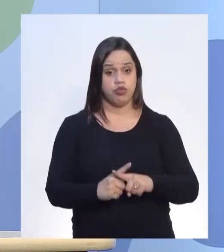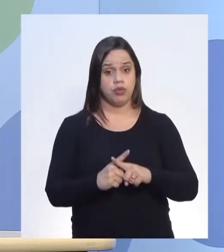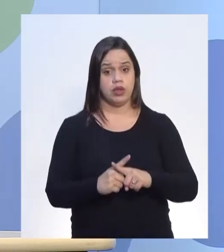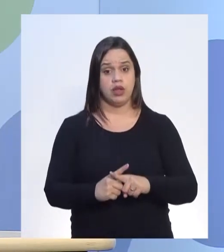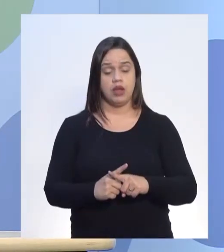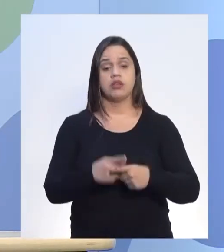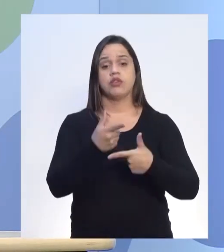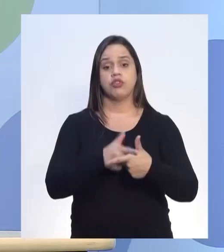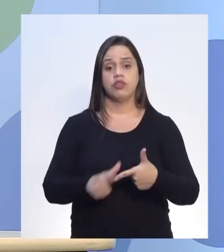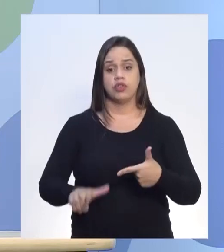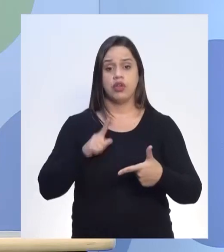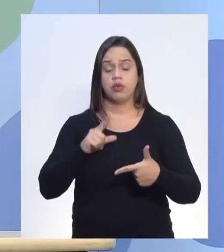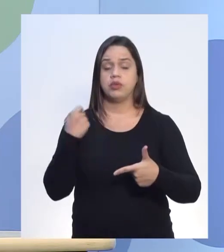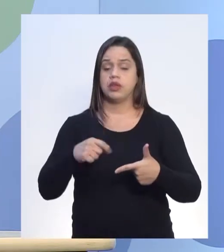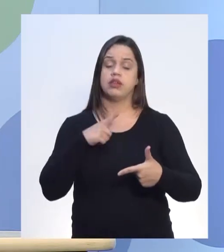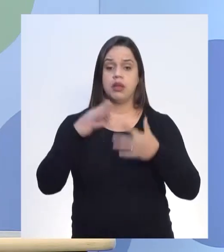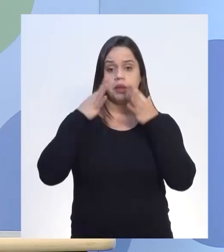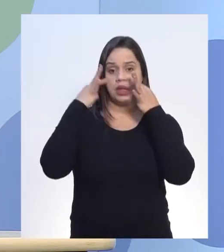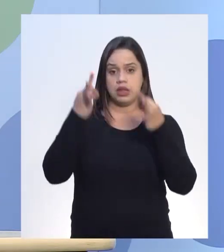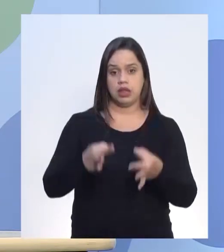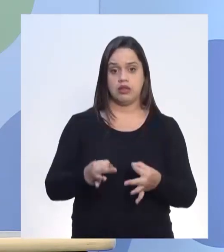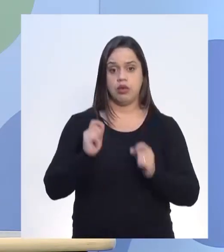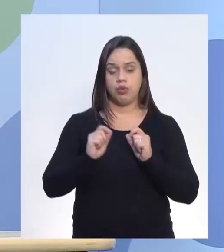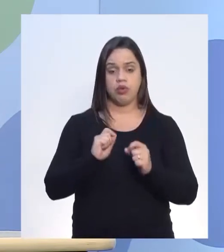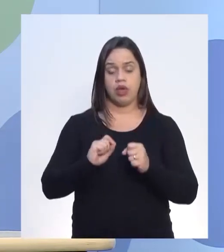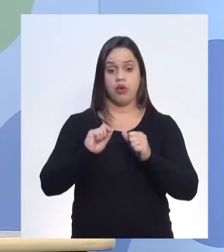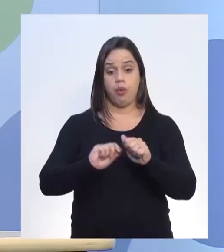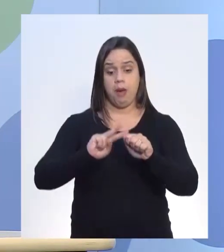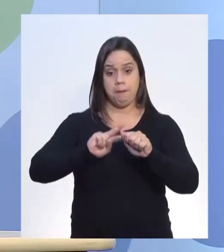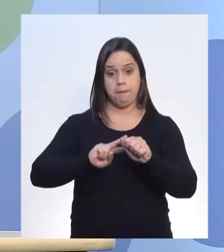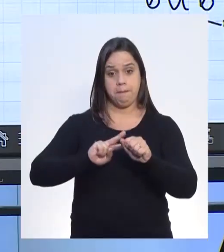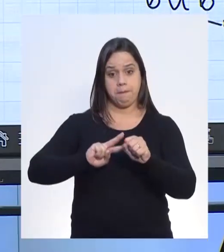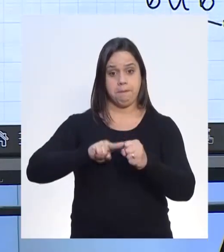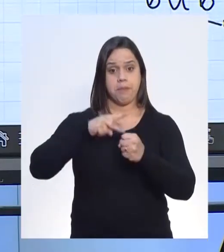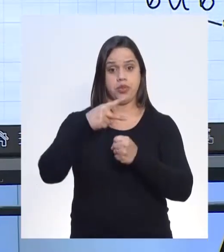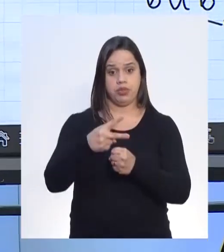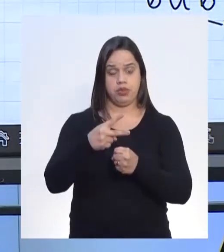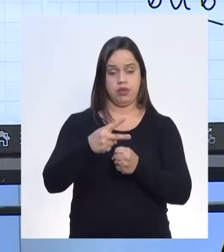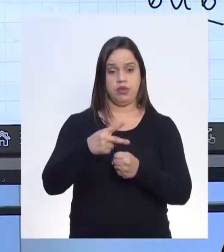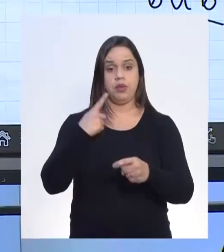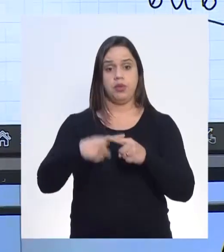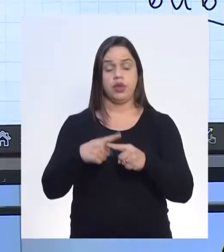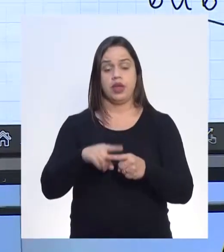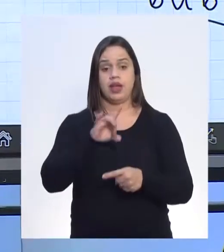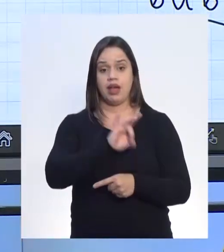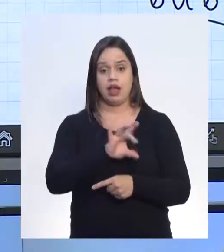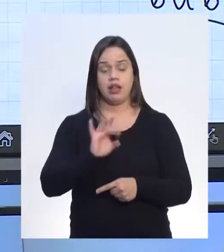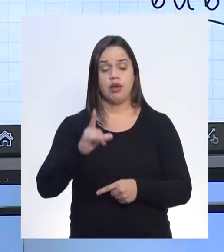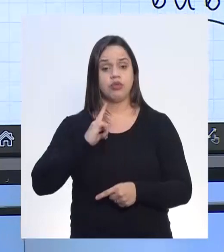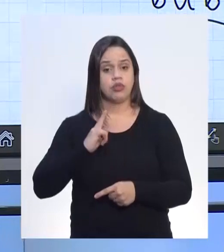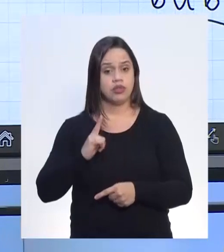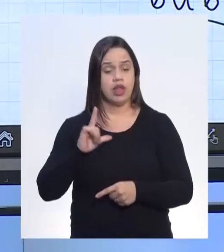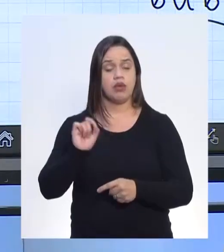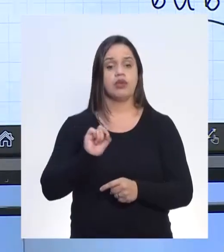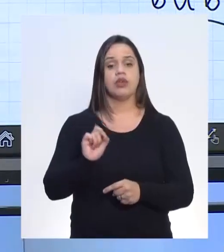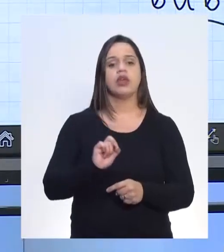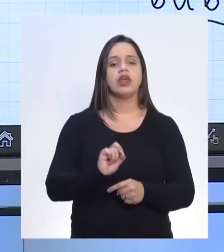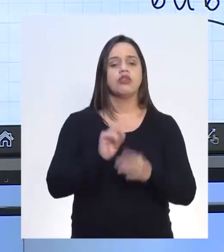a divisão, aí tomar esse cuidado com a potência, né? Pois é, né? Cada um carrega lá as suas particularidades,